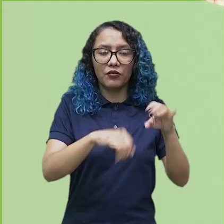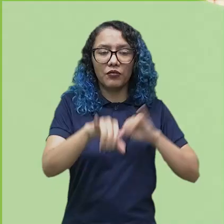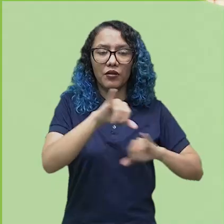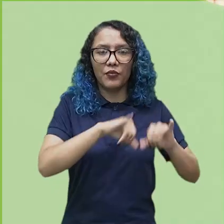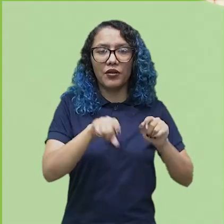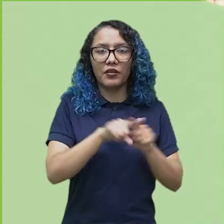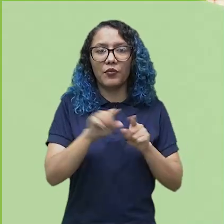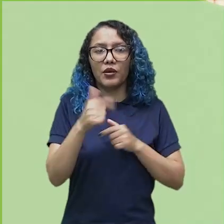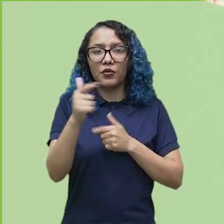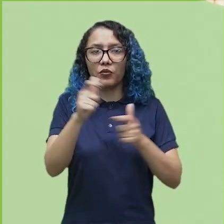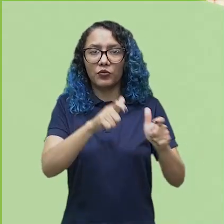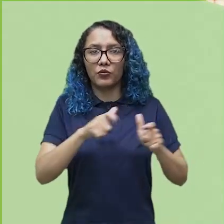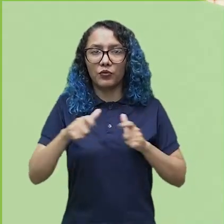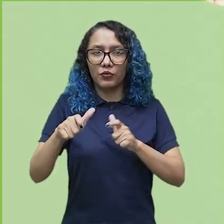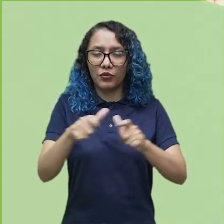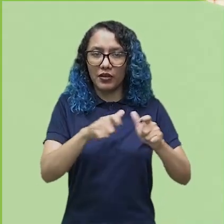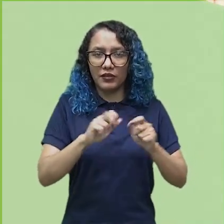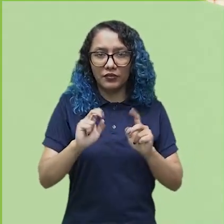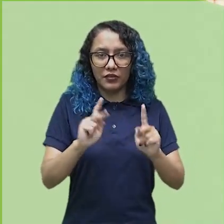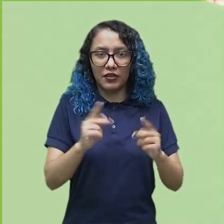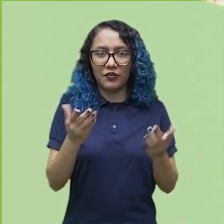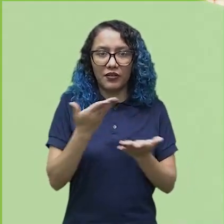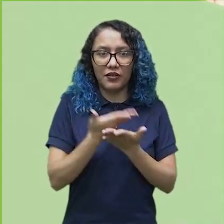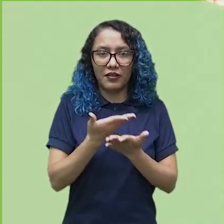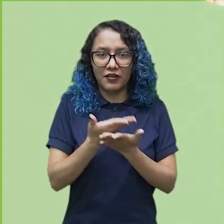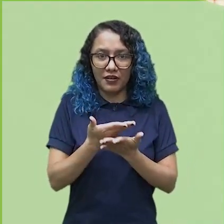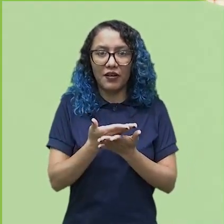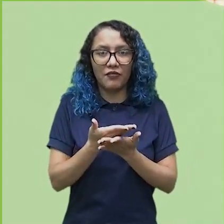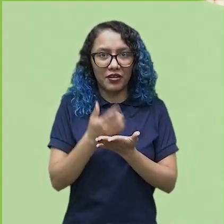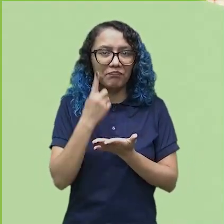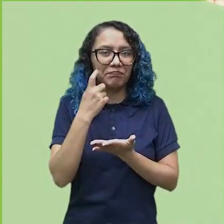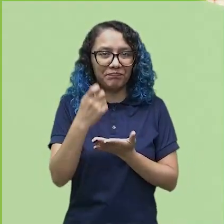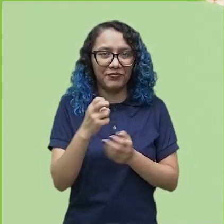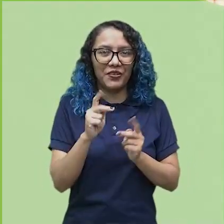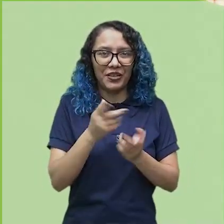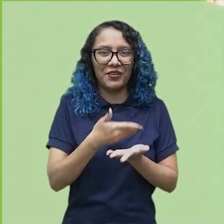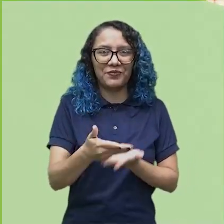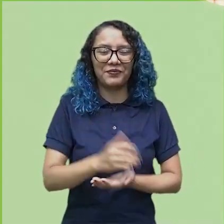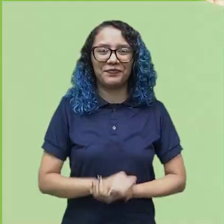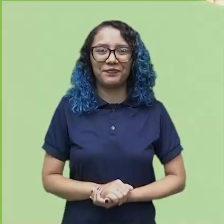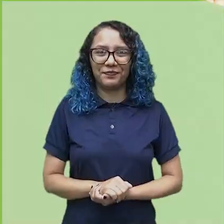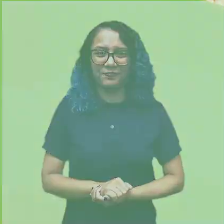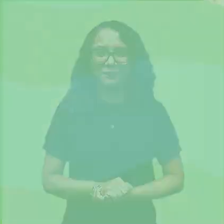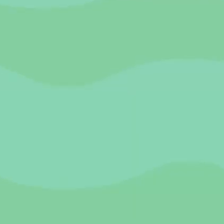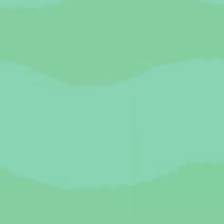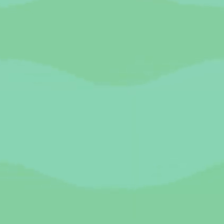mas também em outros ambientes, tá bom? Então, a aula tá bem interessante. Vamos lá!